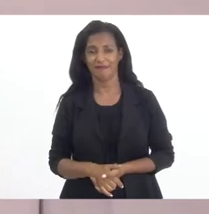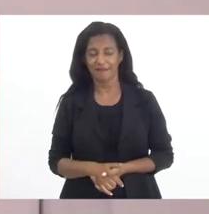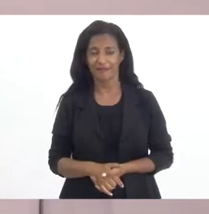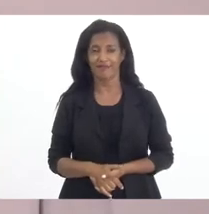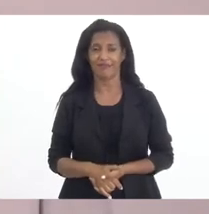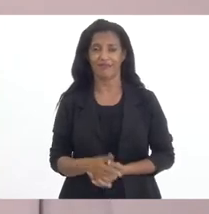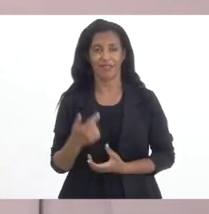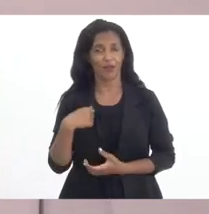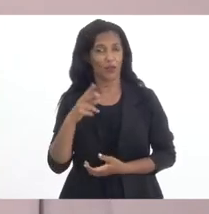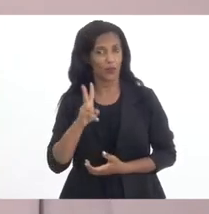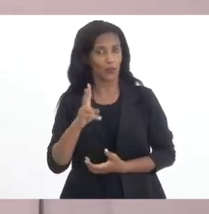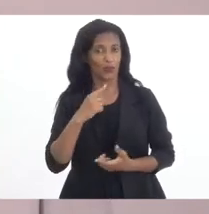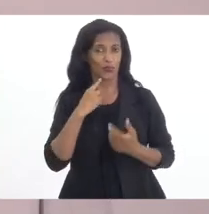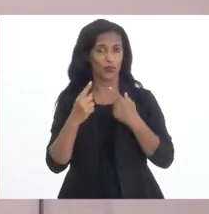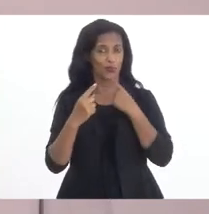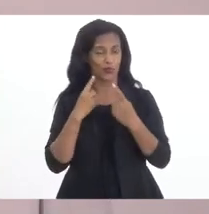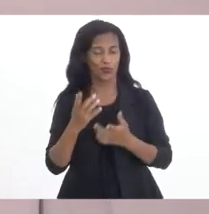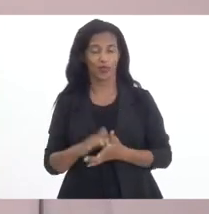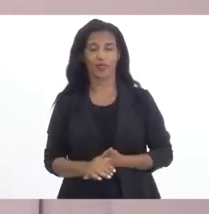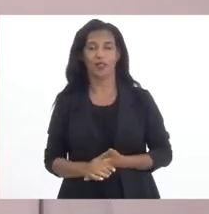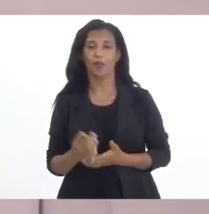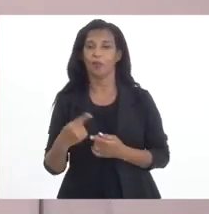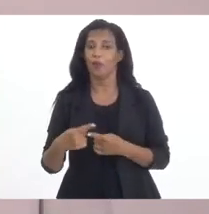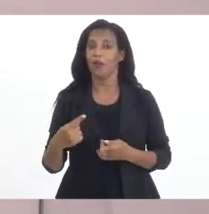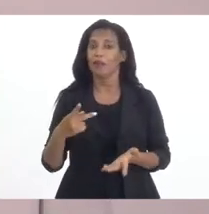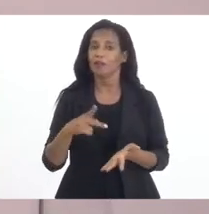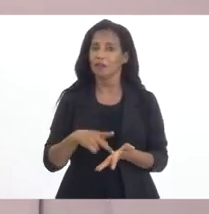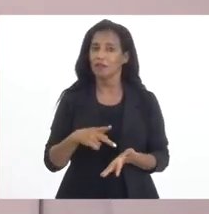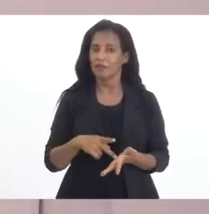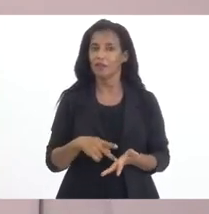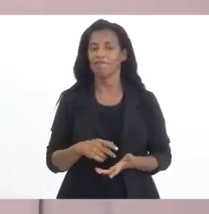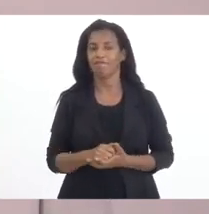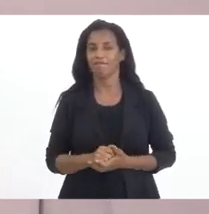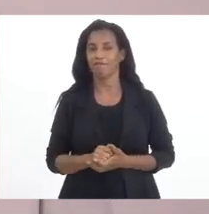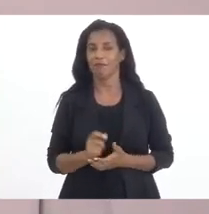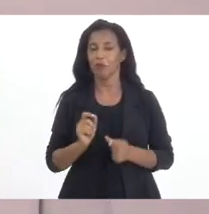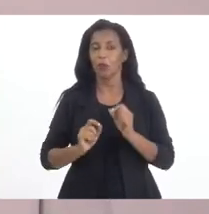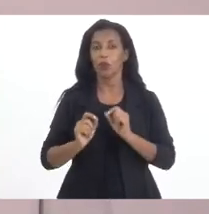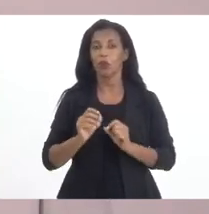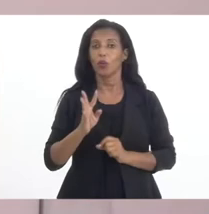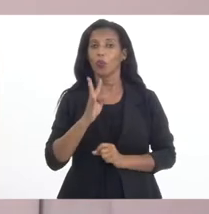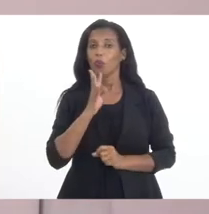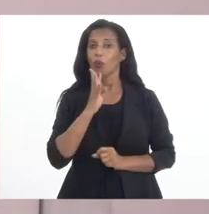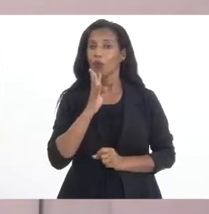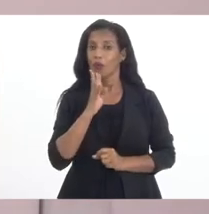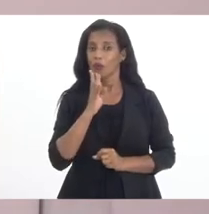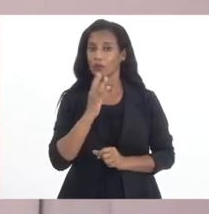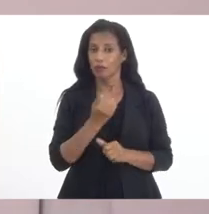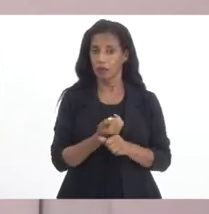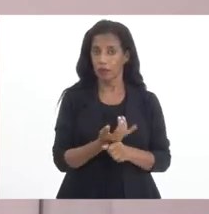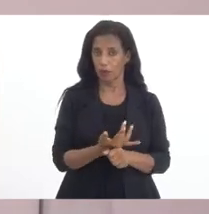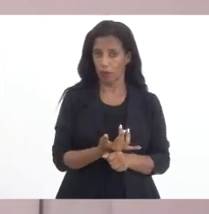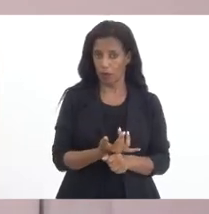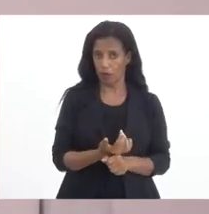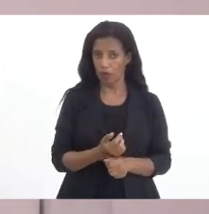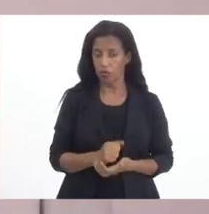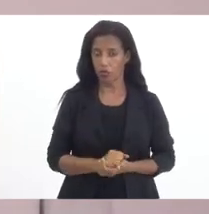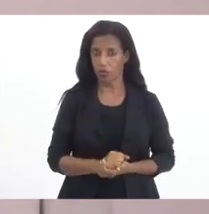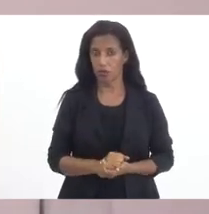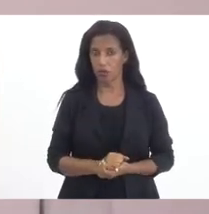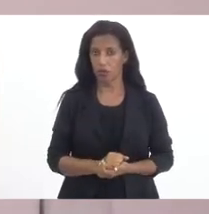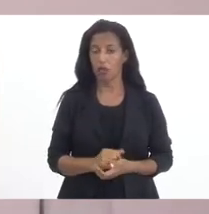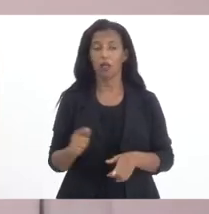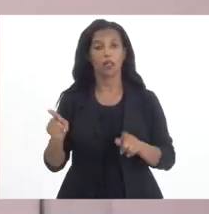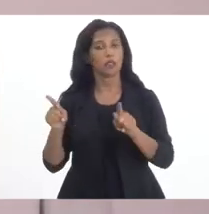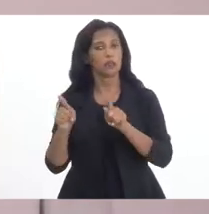Então, eu continuo na dúvida. Porque, sinceramente, o que eu conheço da UERJ... E outra coisa, Lucinha, a gente